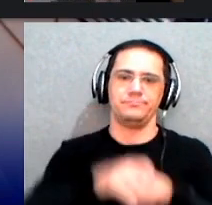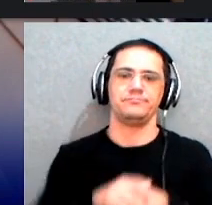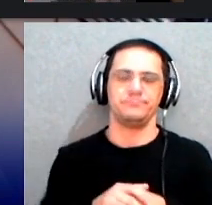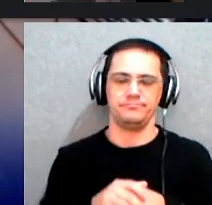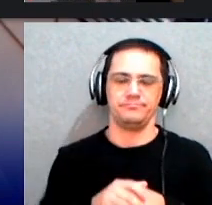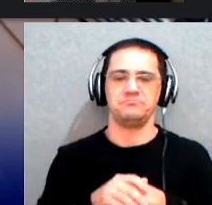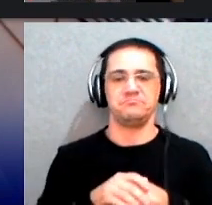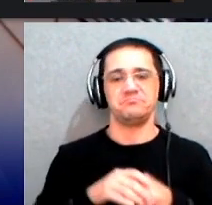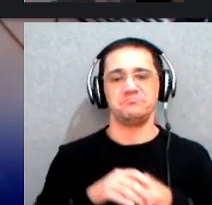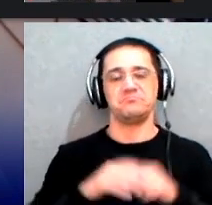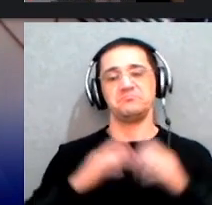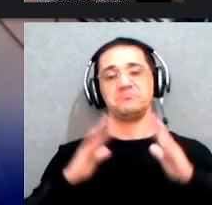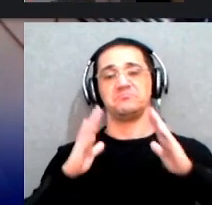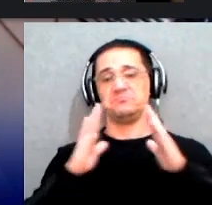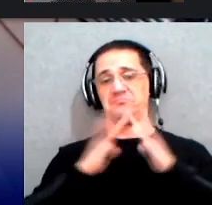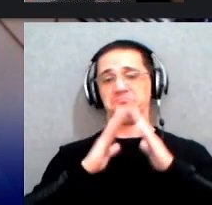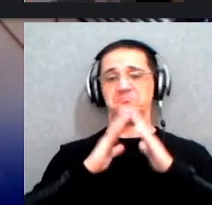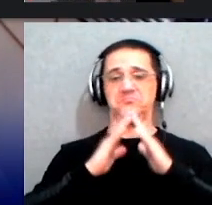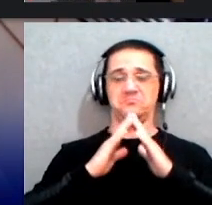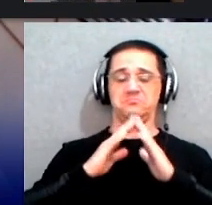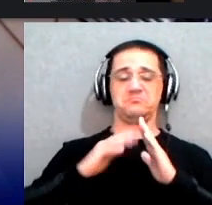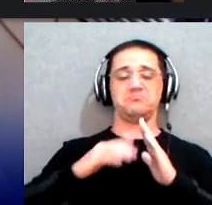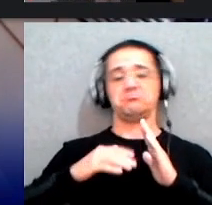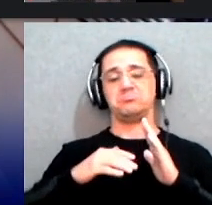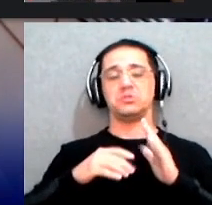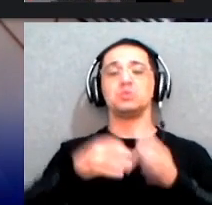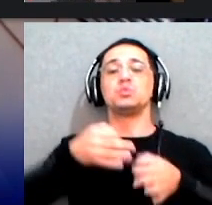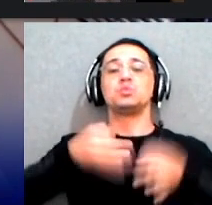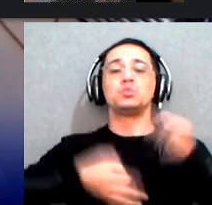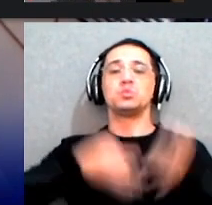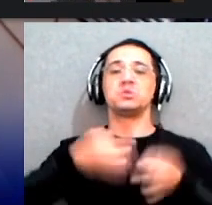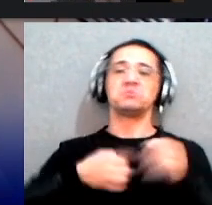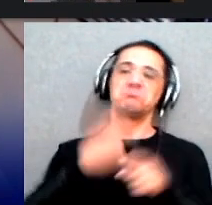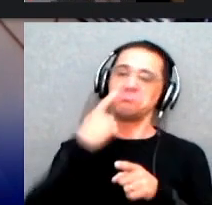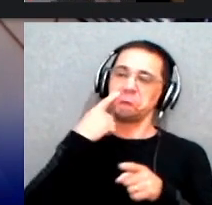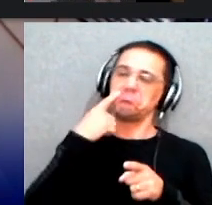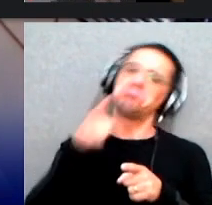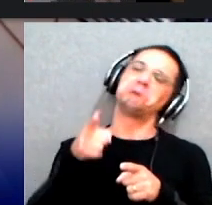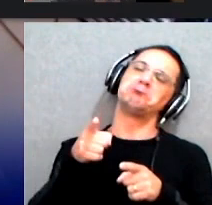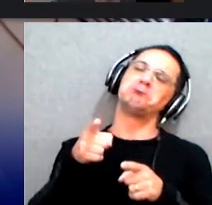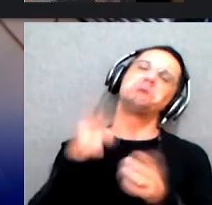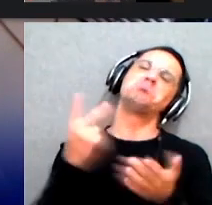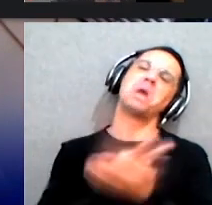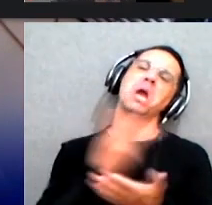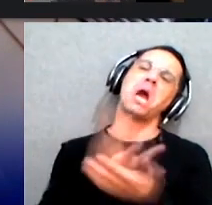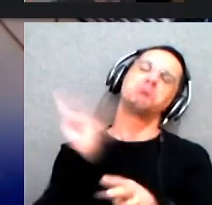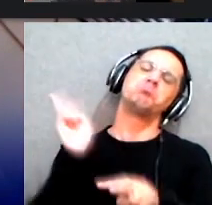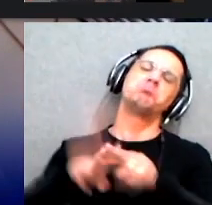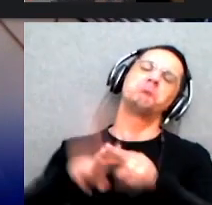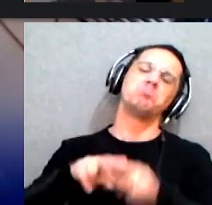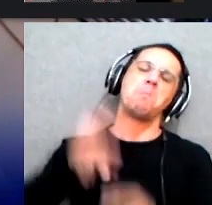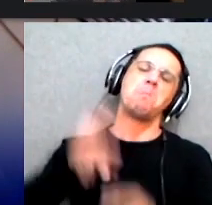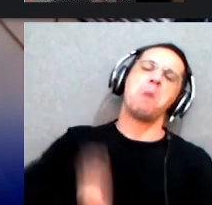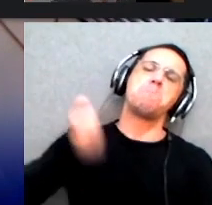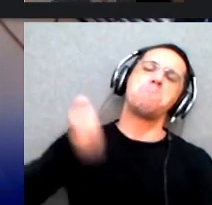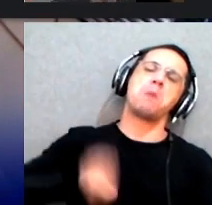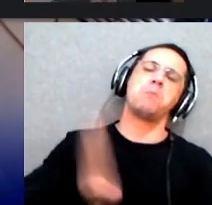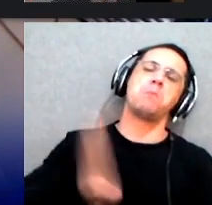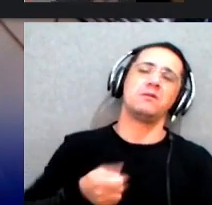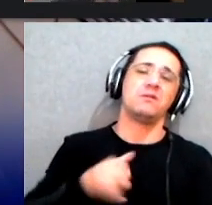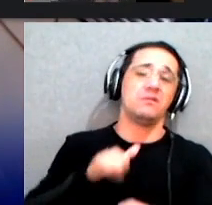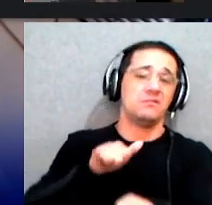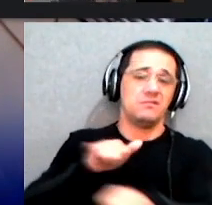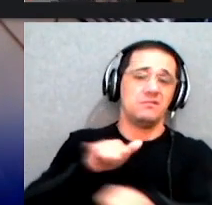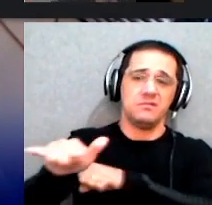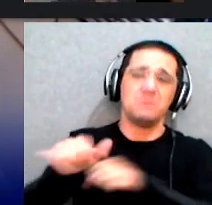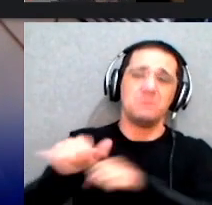do virtual. E aqui, a gente precisa necessariamente chamar atenção para isso E para mais um detalhe, agora só fazer um parênteses. Vamos